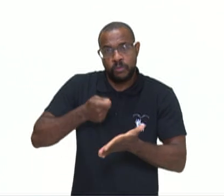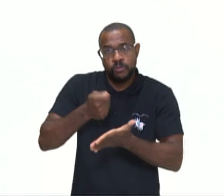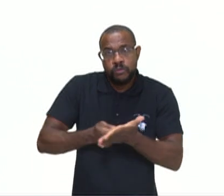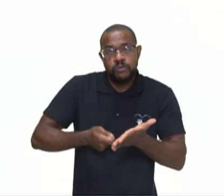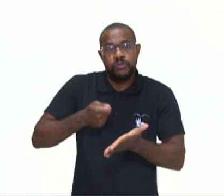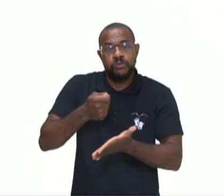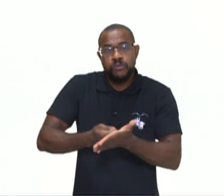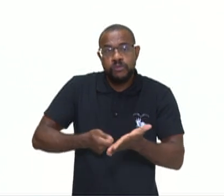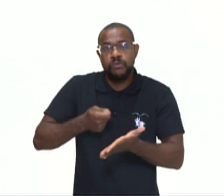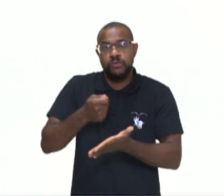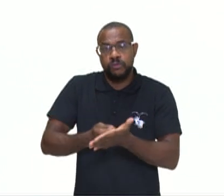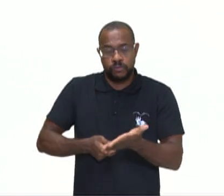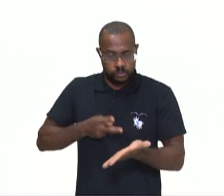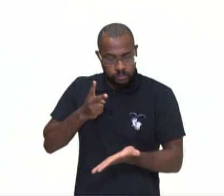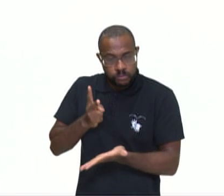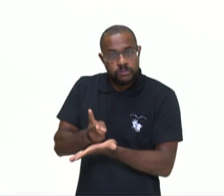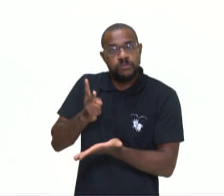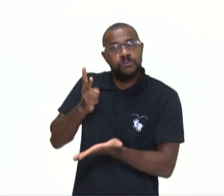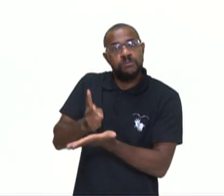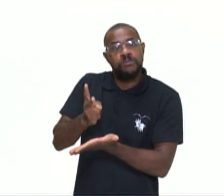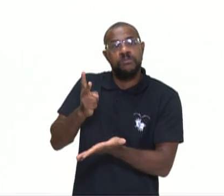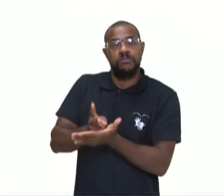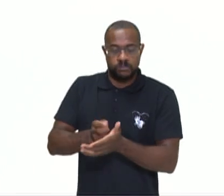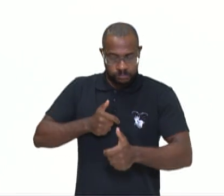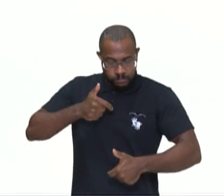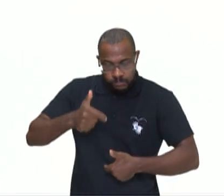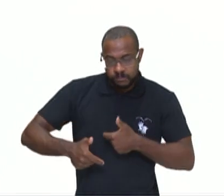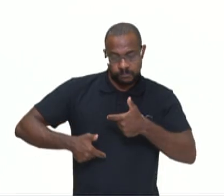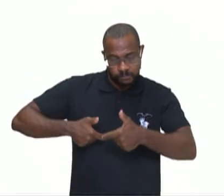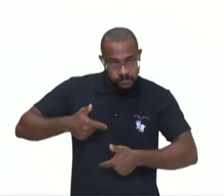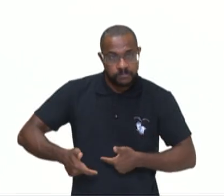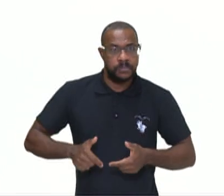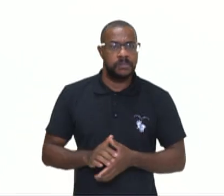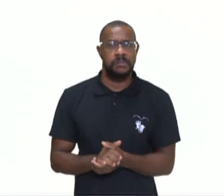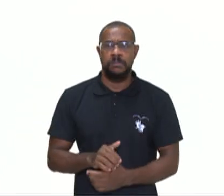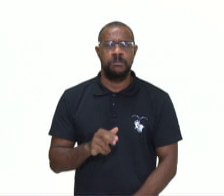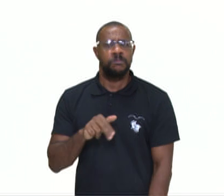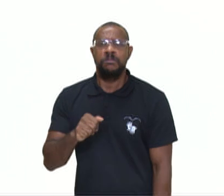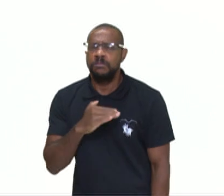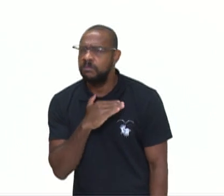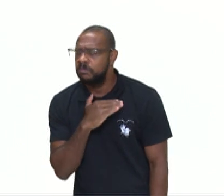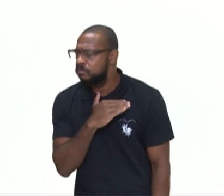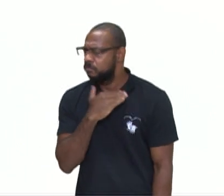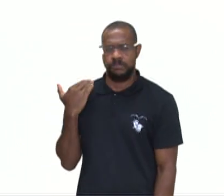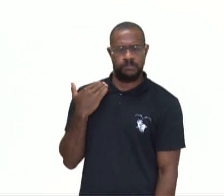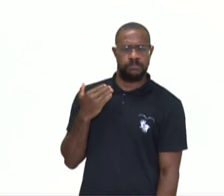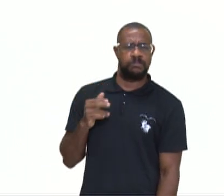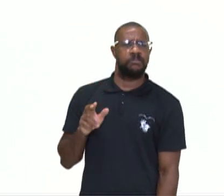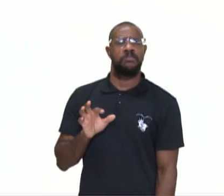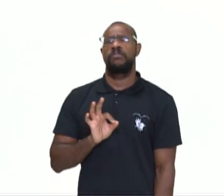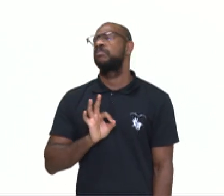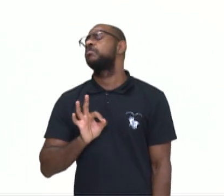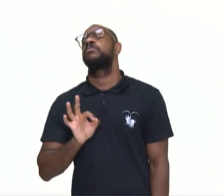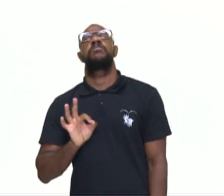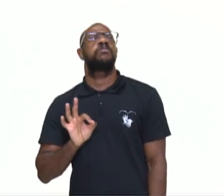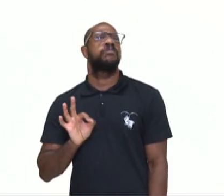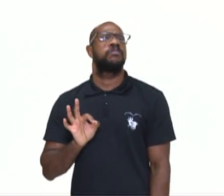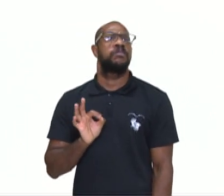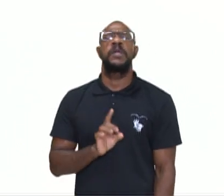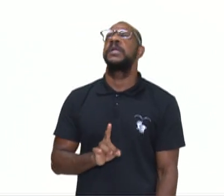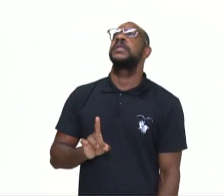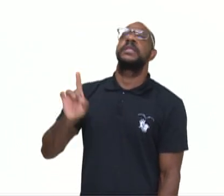a massa bruta, a bruta mão. Não morrerás, Deus sublime, do